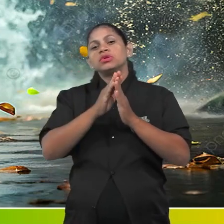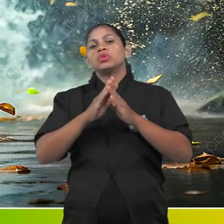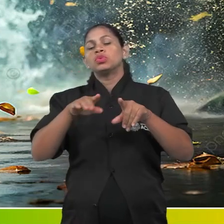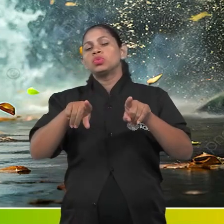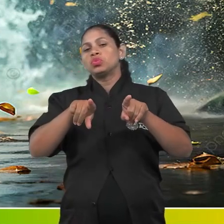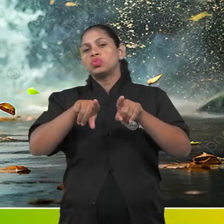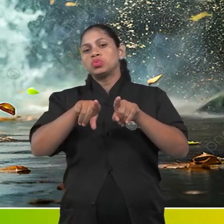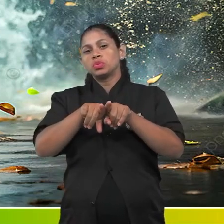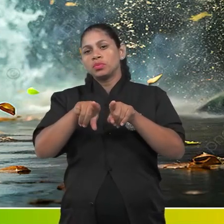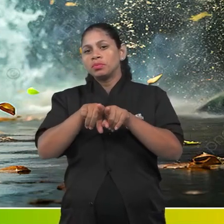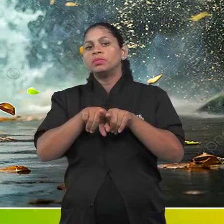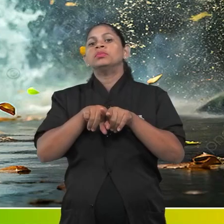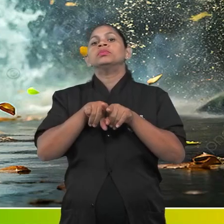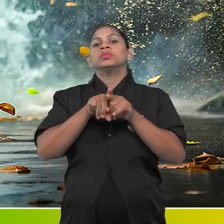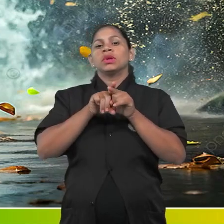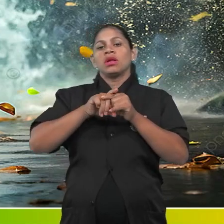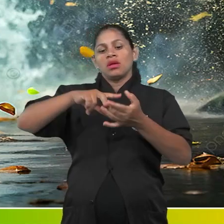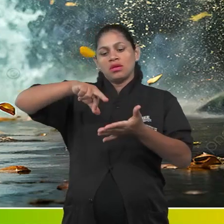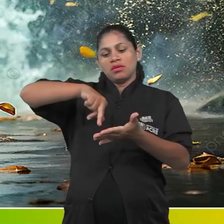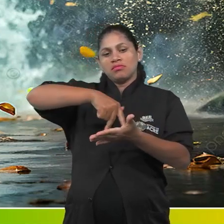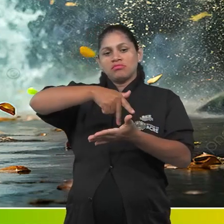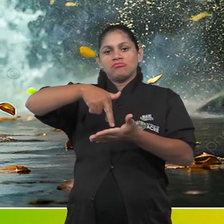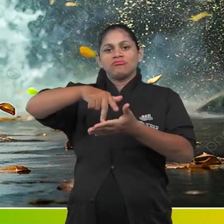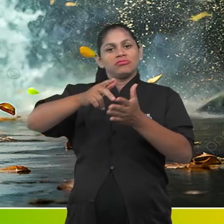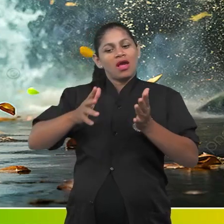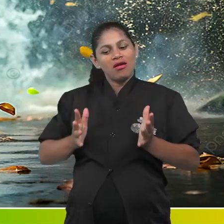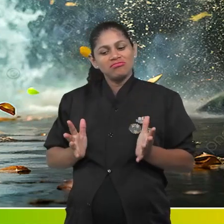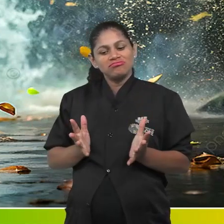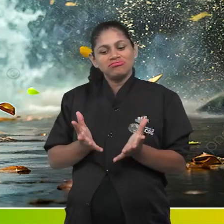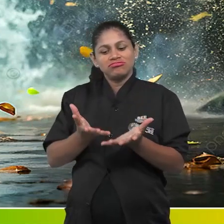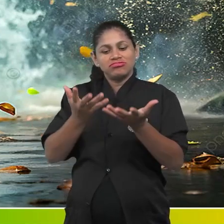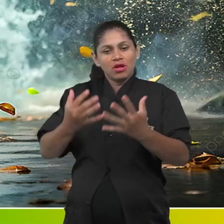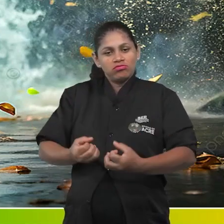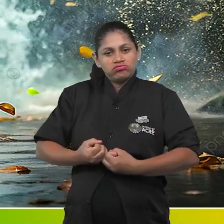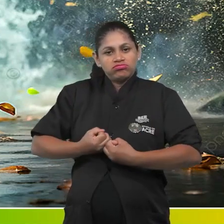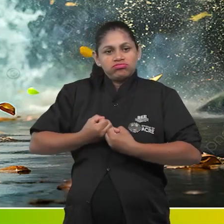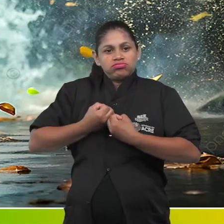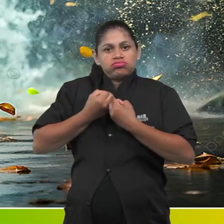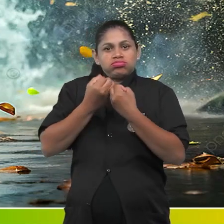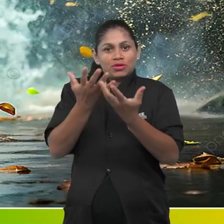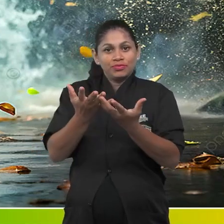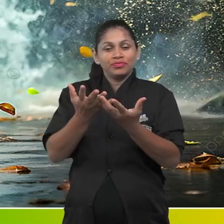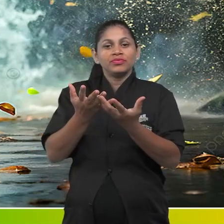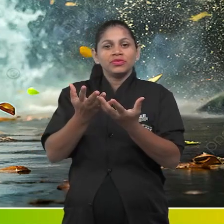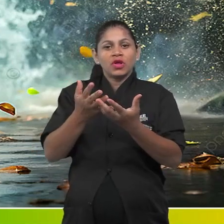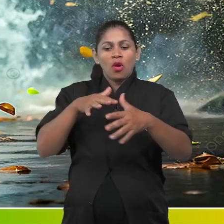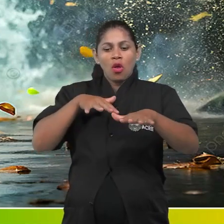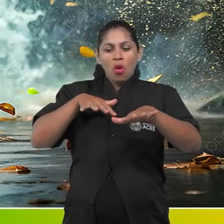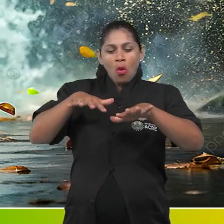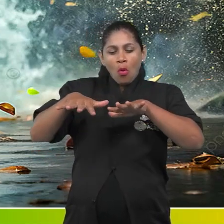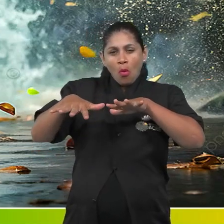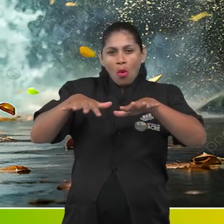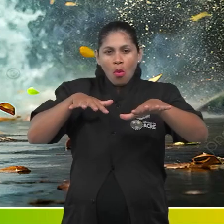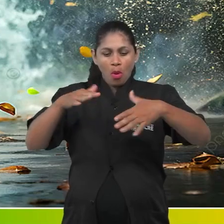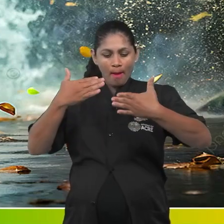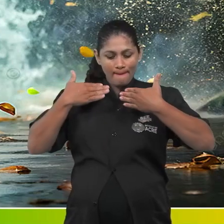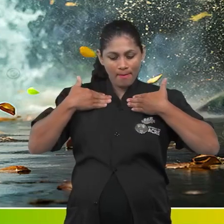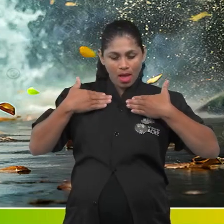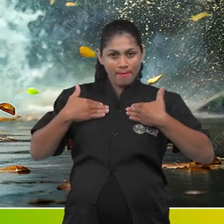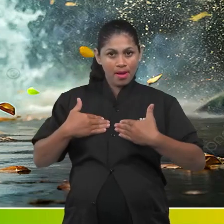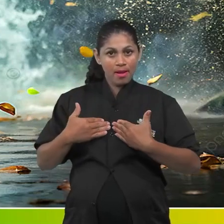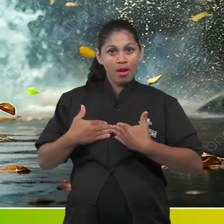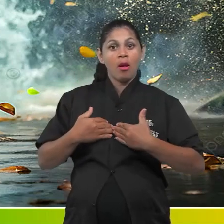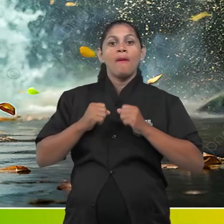também inspira. E ela traz aí os movimentos corporais, que podem expressar